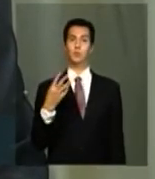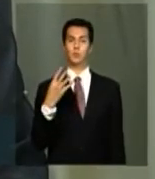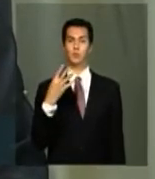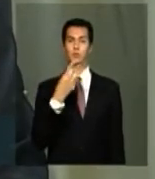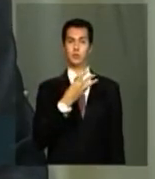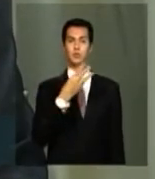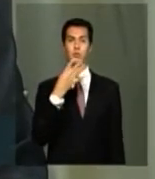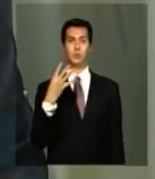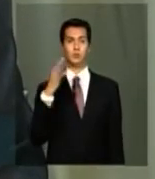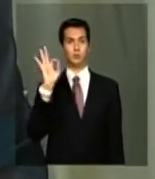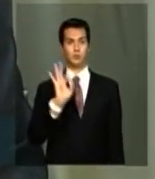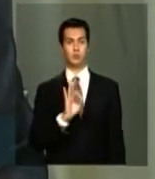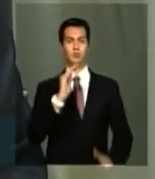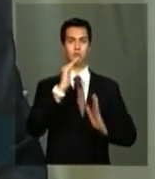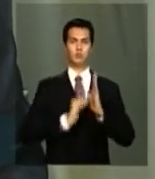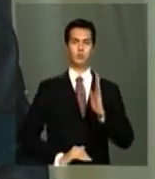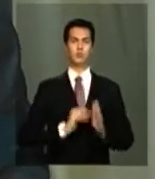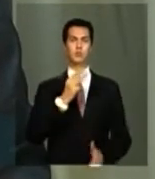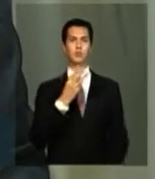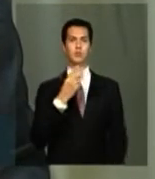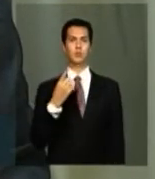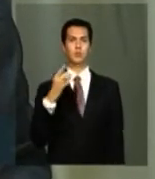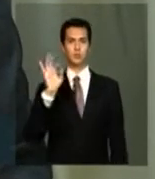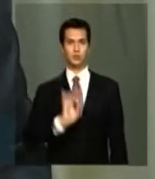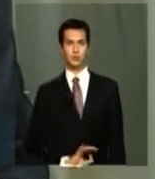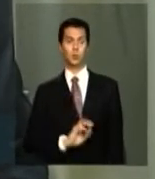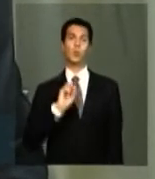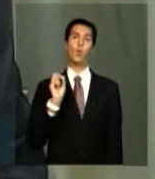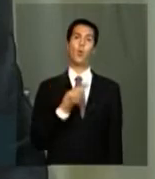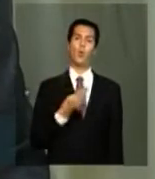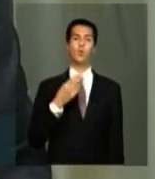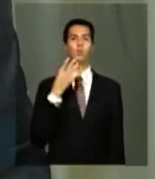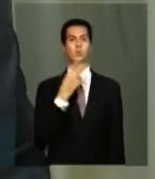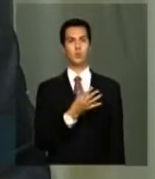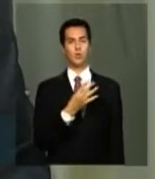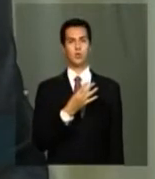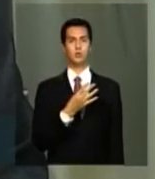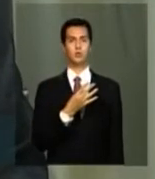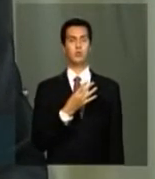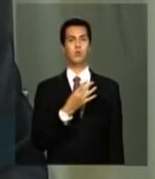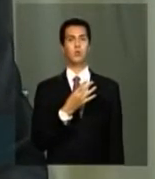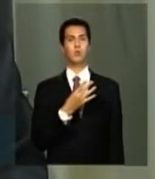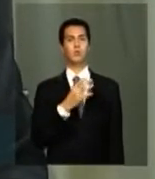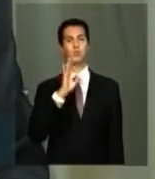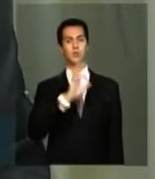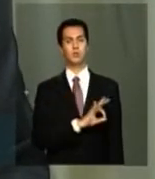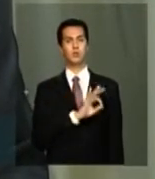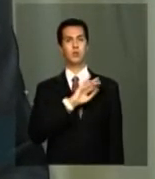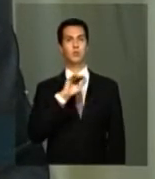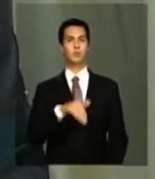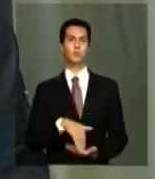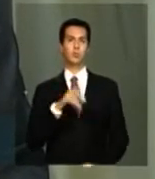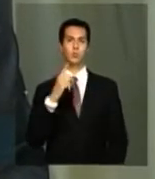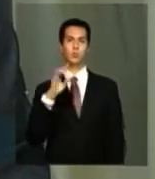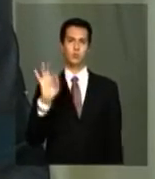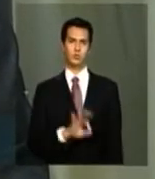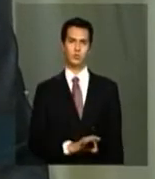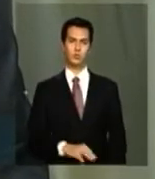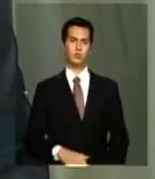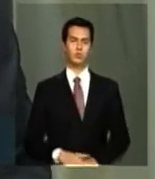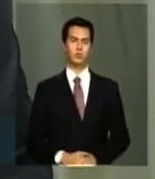para 31 ou de quatro para um para os que estão no regime de 34